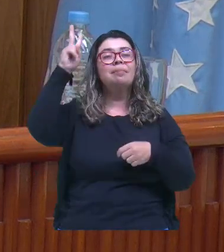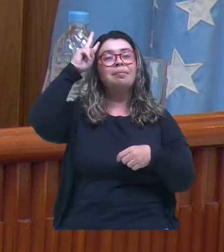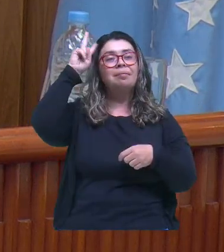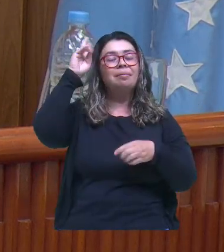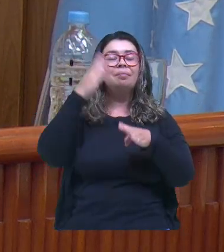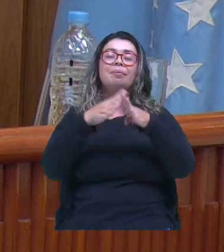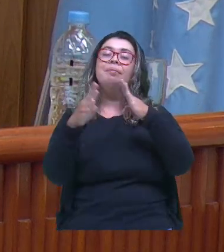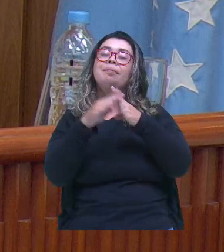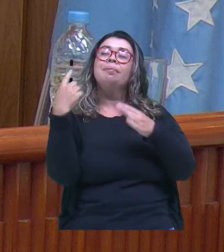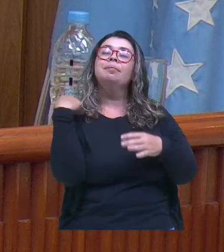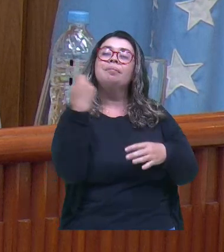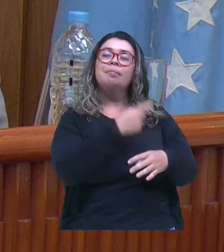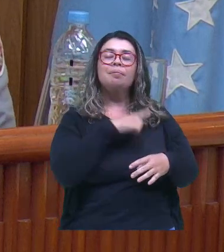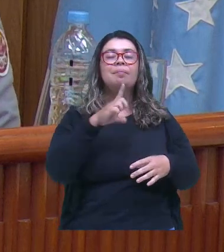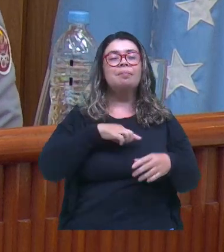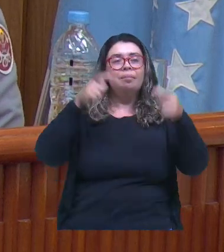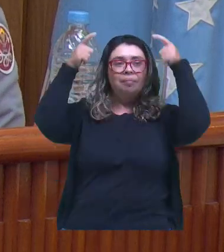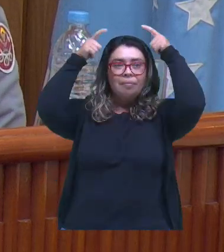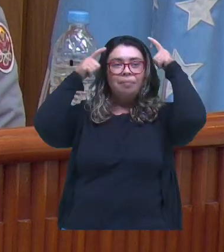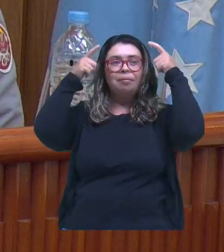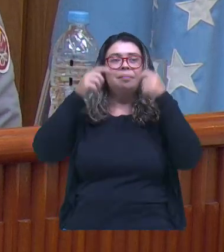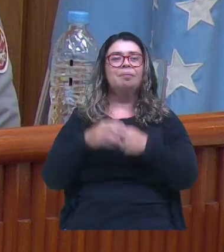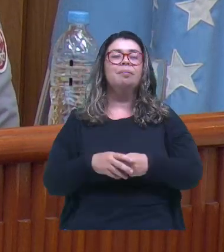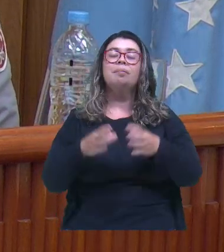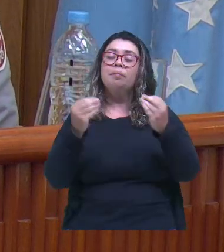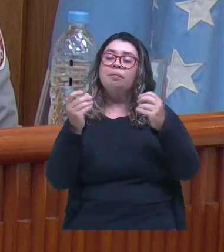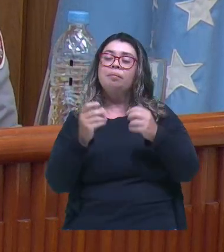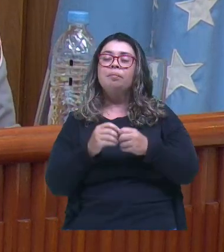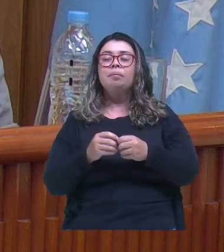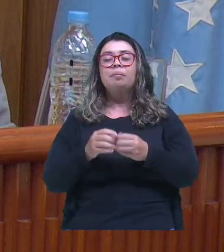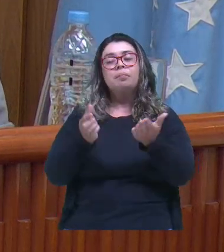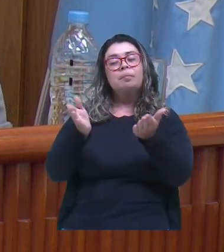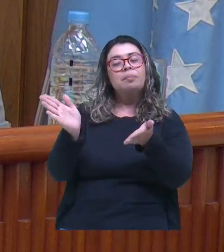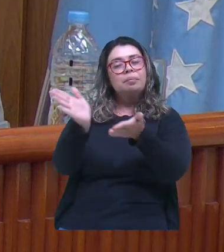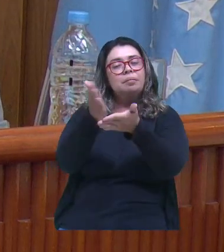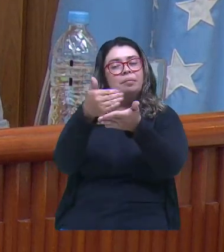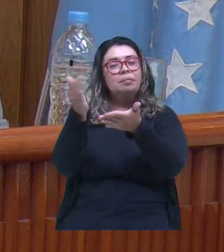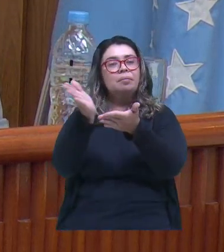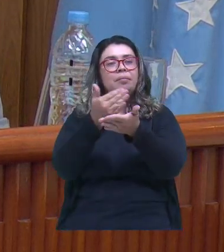história, com vários segmentos, várias páginas.